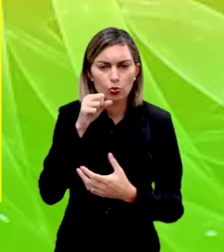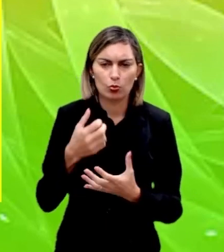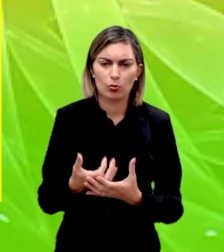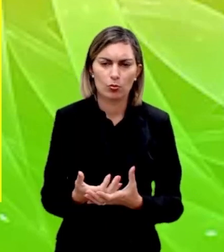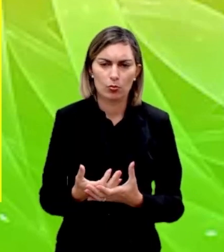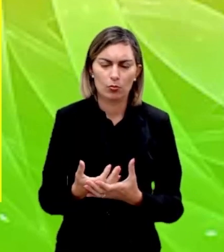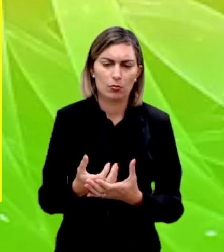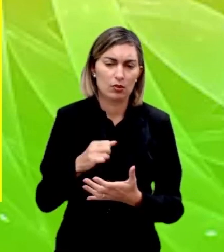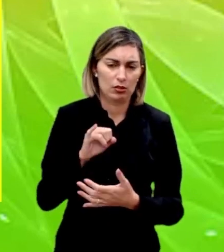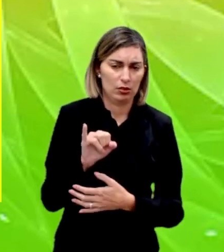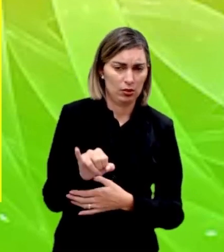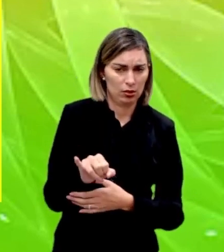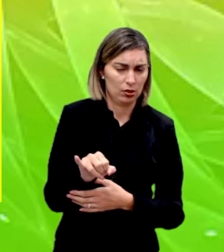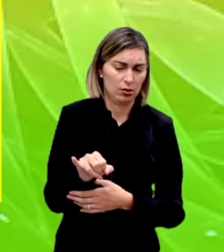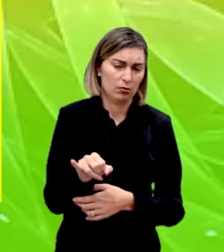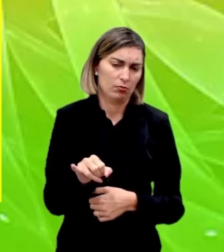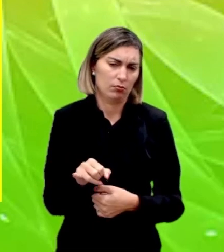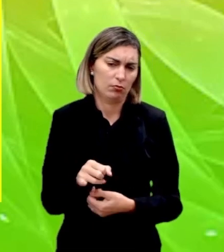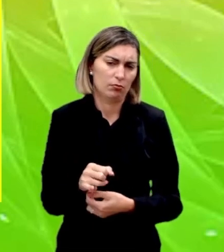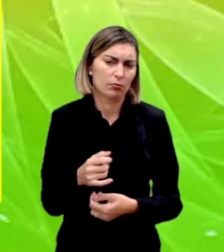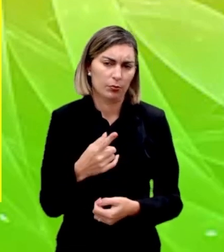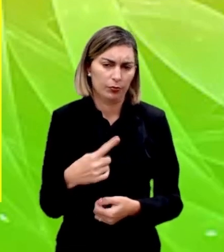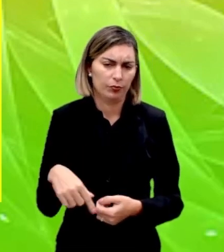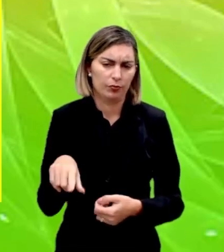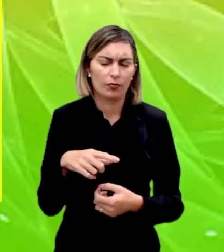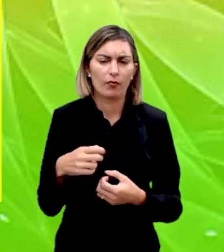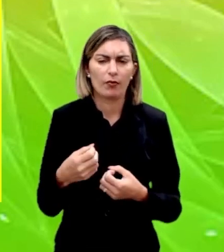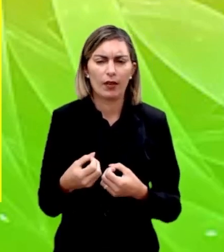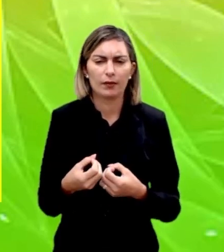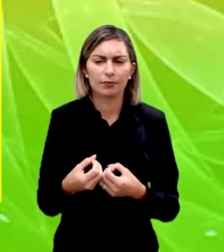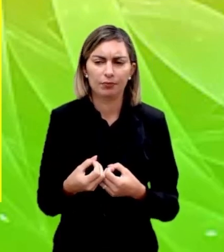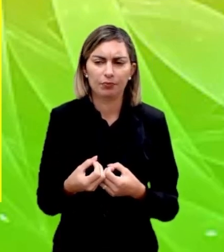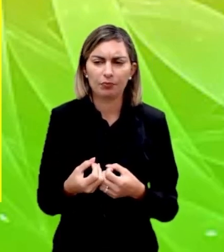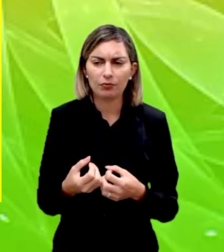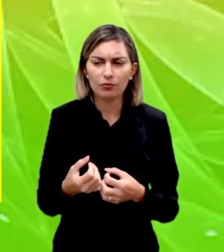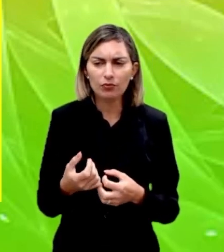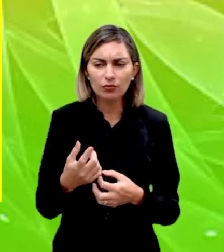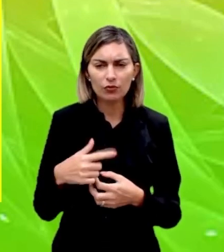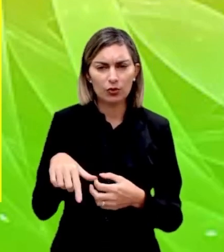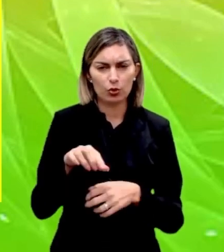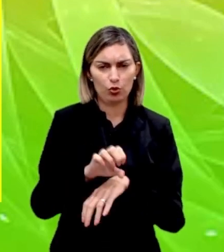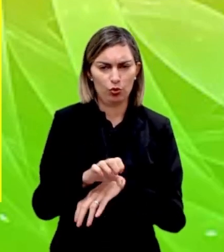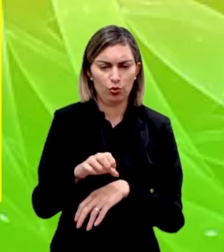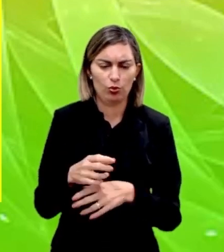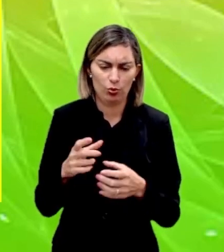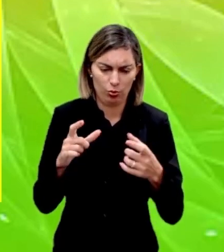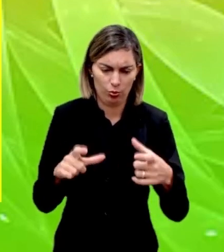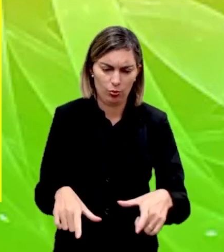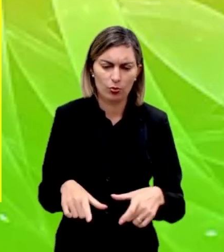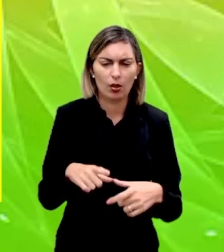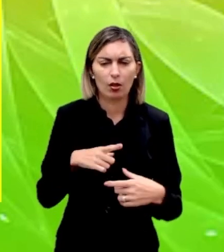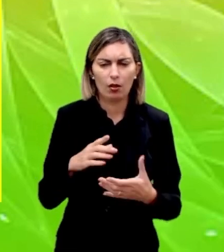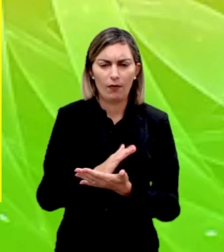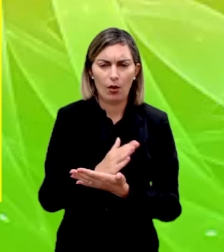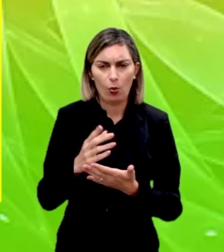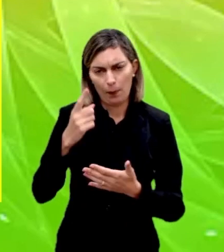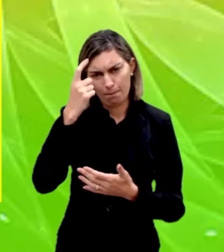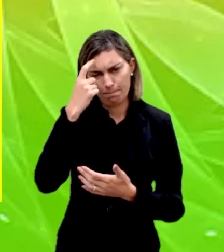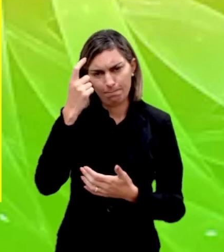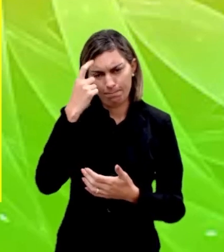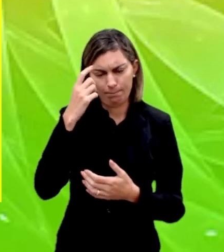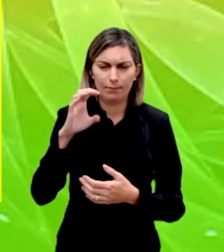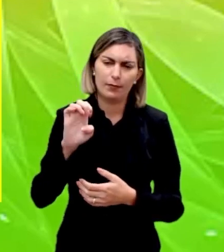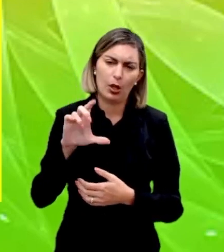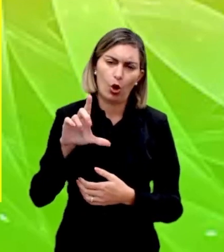se o fornecedor do estabelecimento tiver alguma consciência